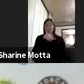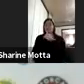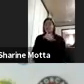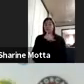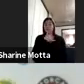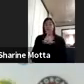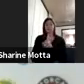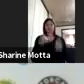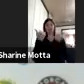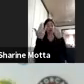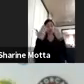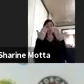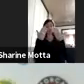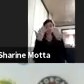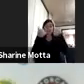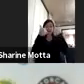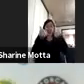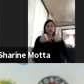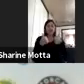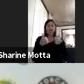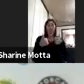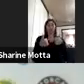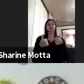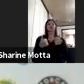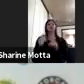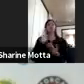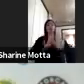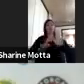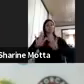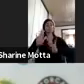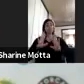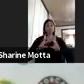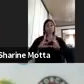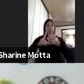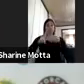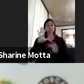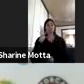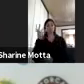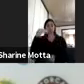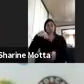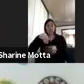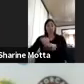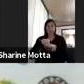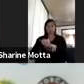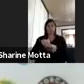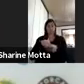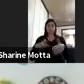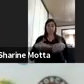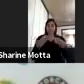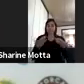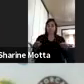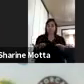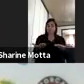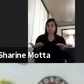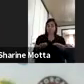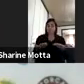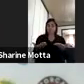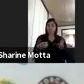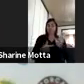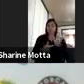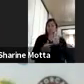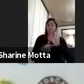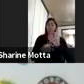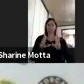um dia para analisar, ver como é que faz para esse estado de coisas mudarem, tá, gente? Então, nós hoje aqui vamos repercutir